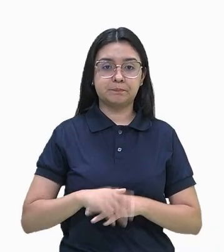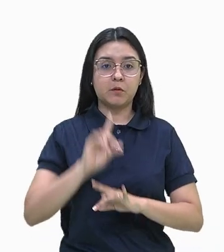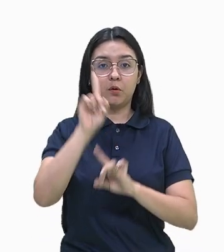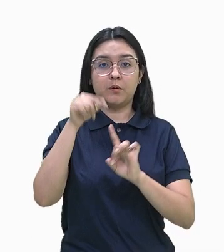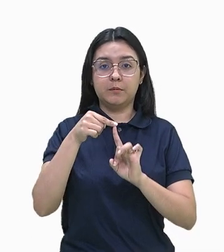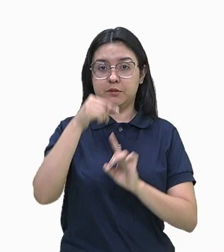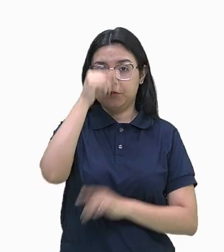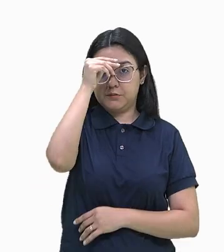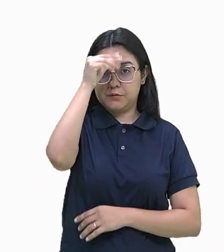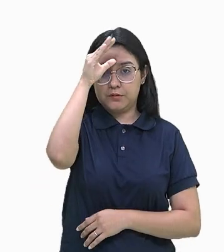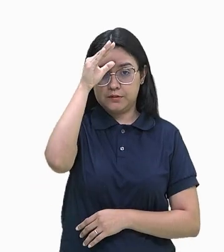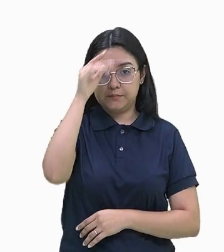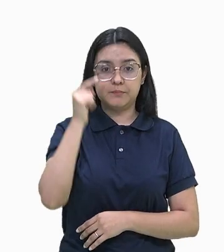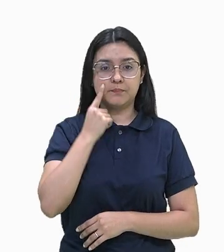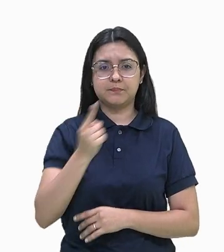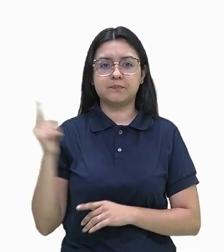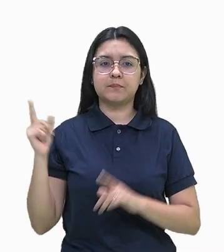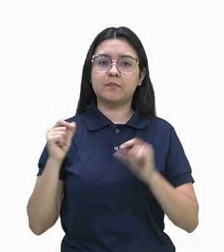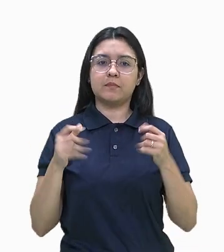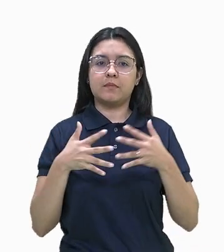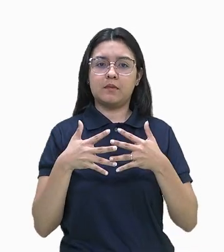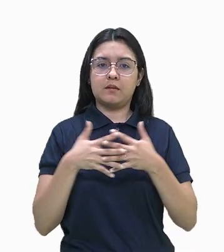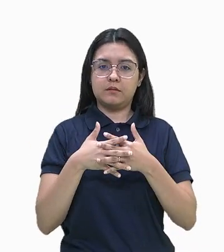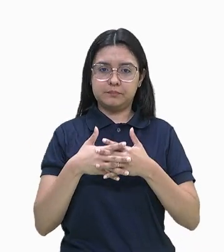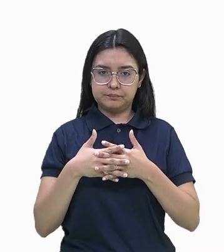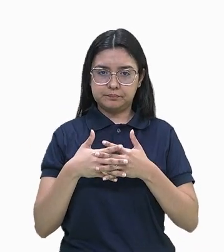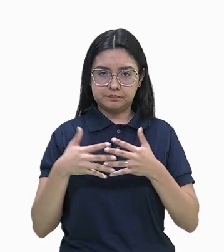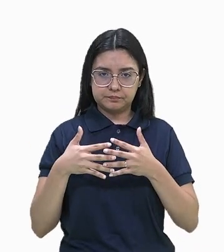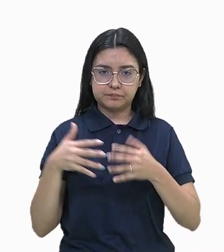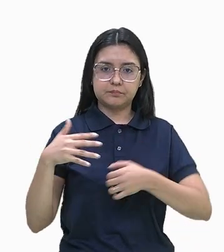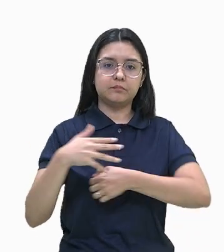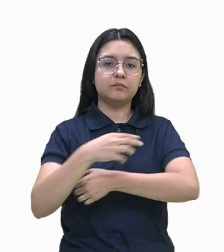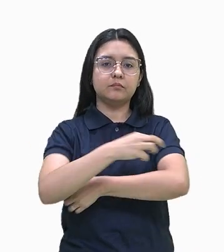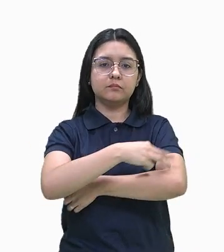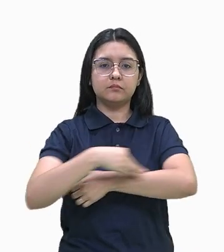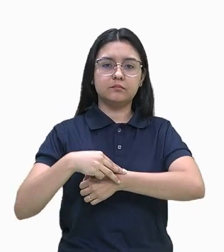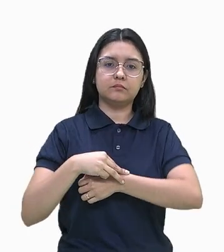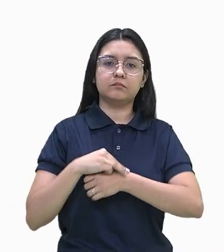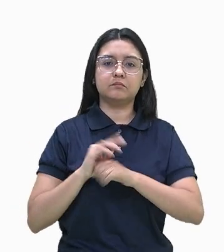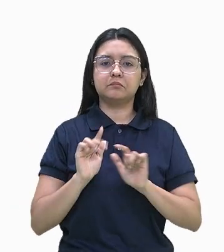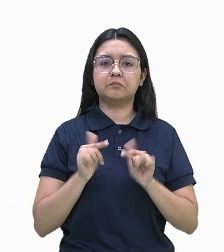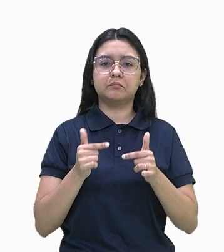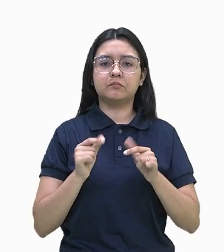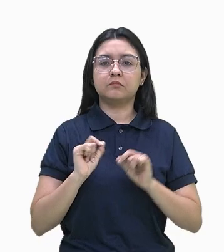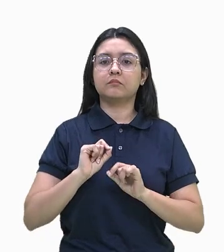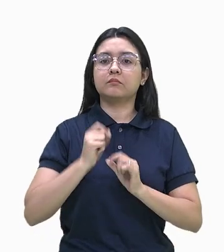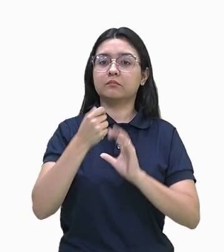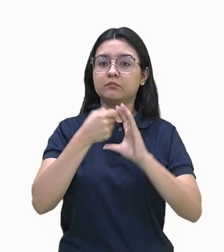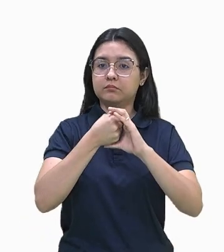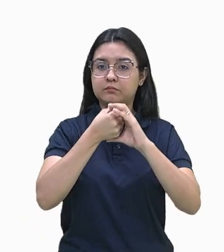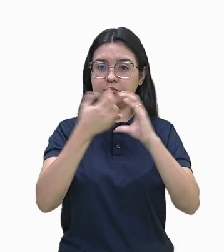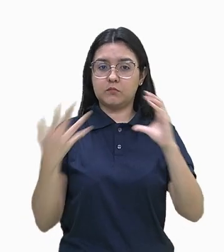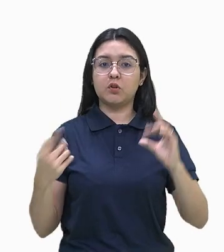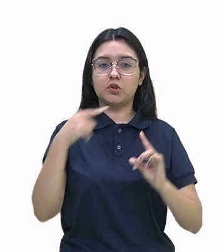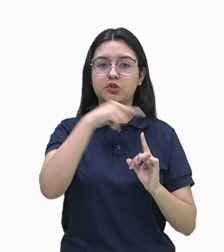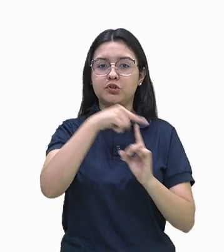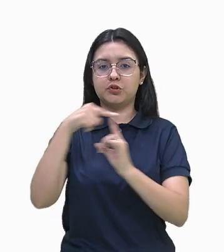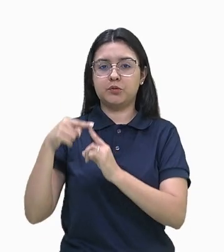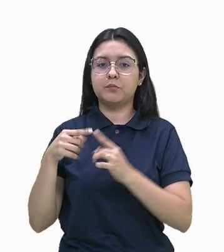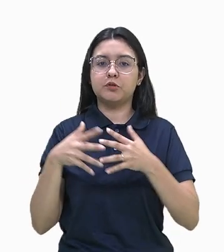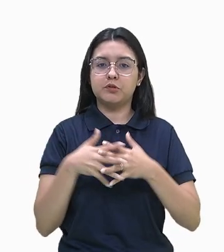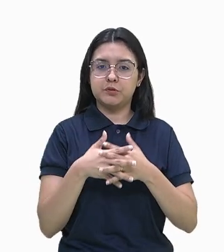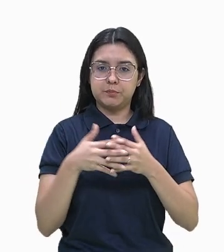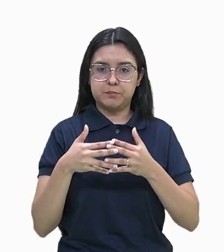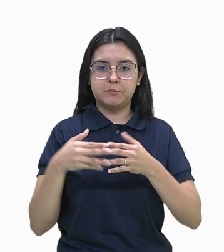Objeto de conhecimento, tecido muscular, funções, características, tipos de